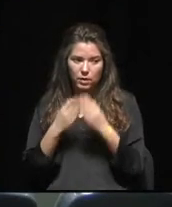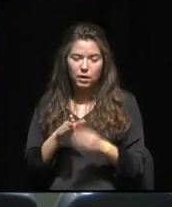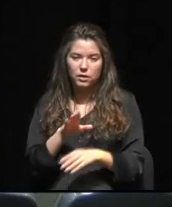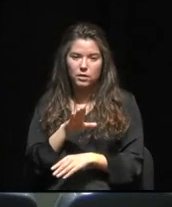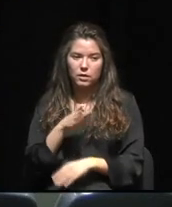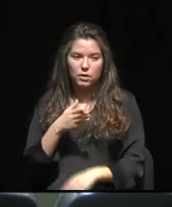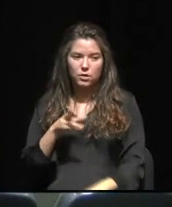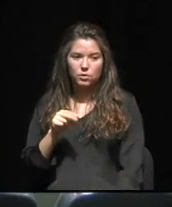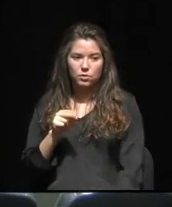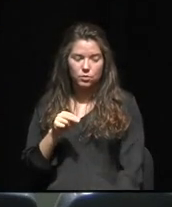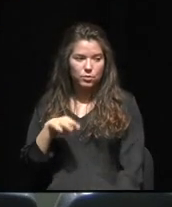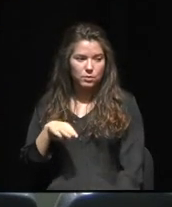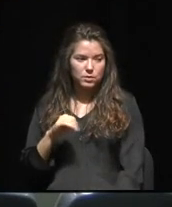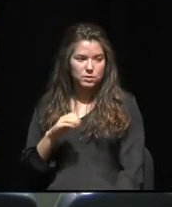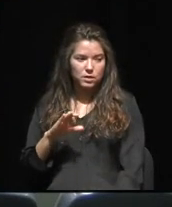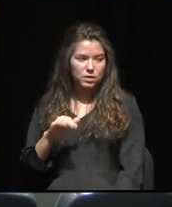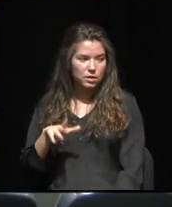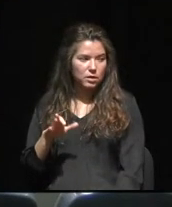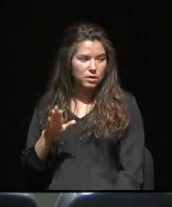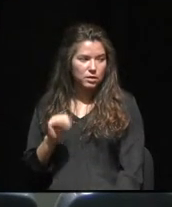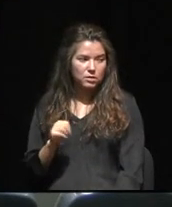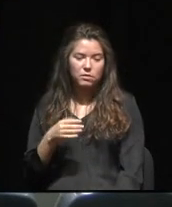tem a